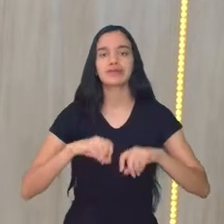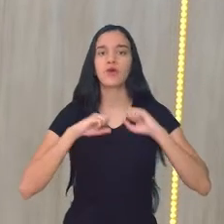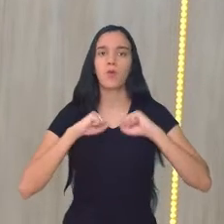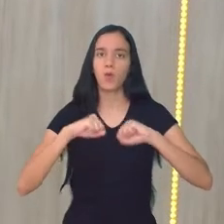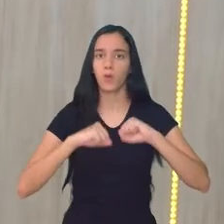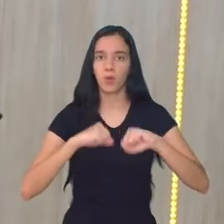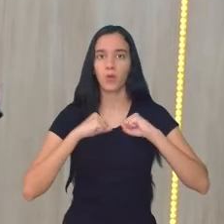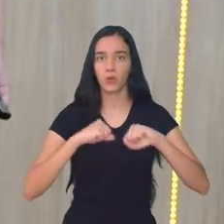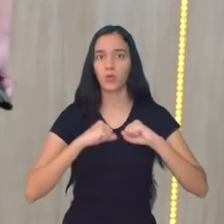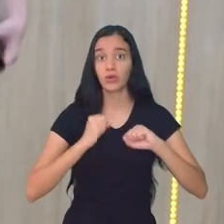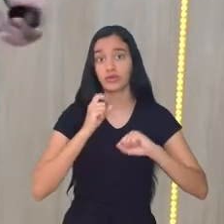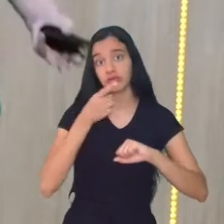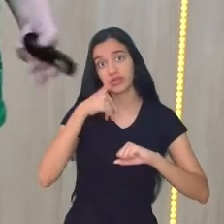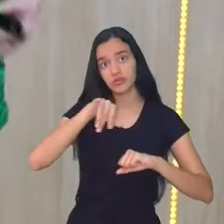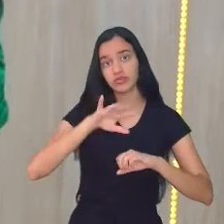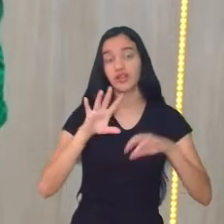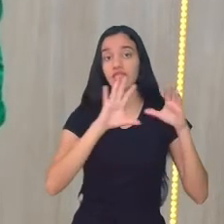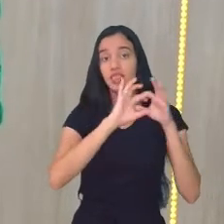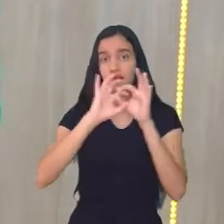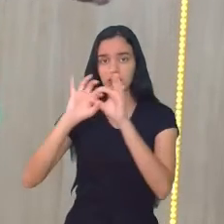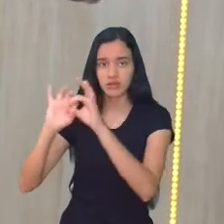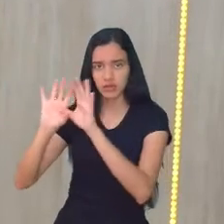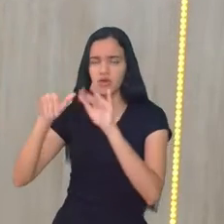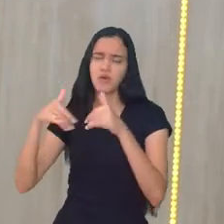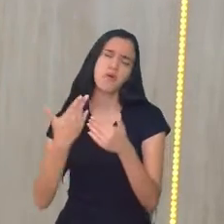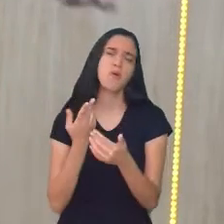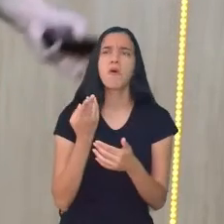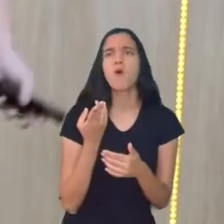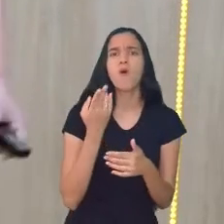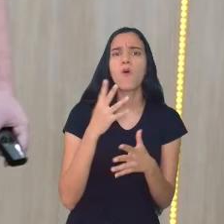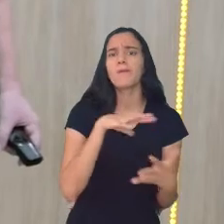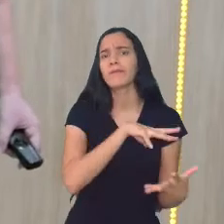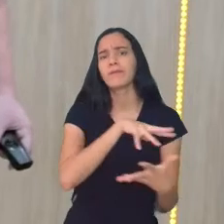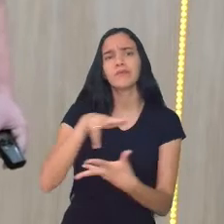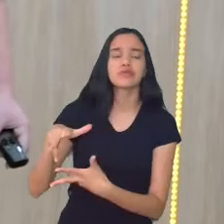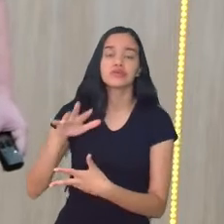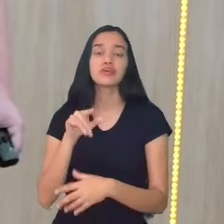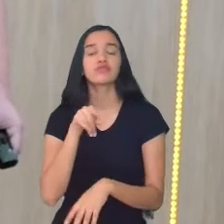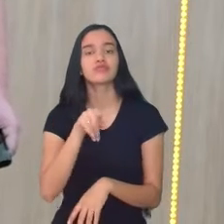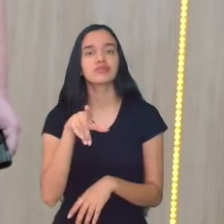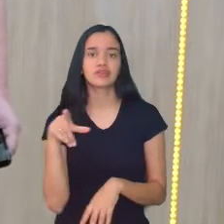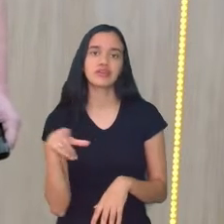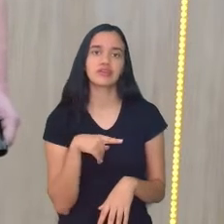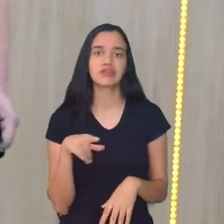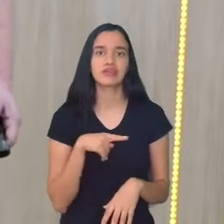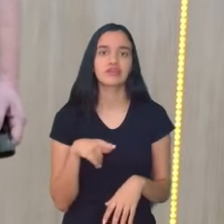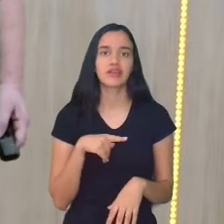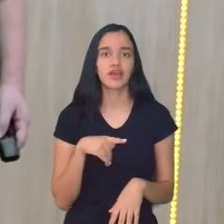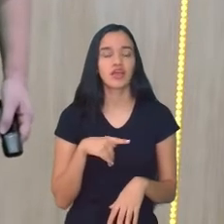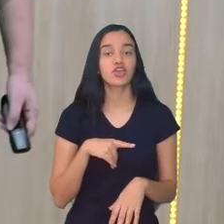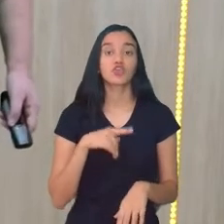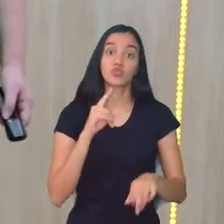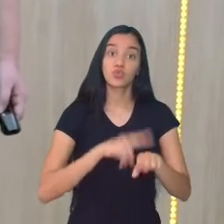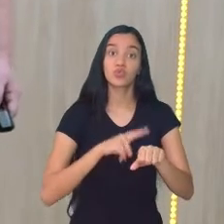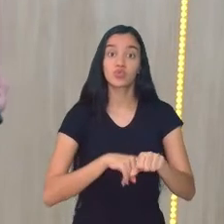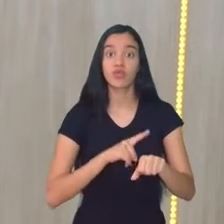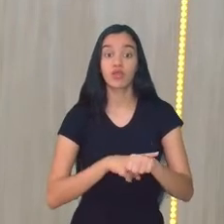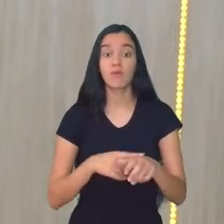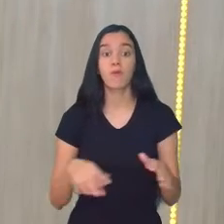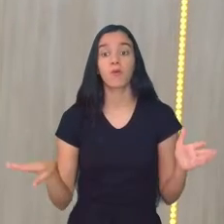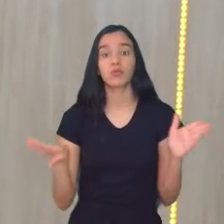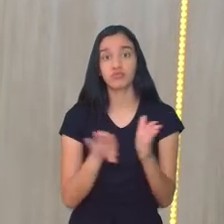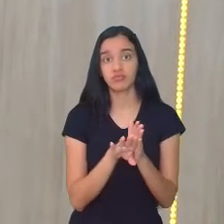corrida, né? Então, você, nas Olimpíadas ou qualquer outro mundial, você tem a questão do tempo, quanto